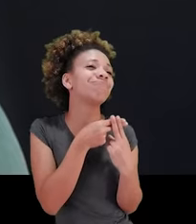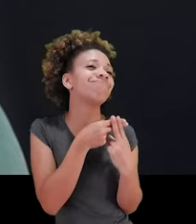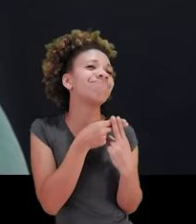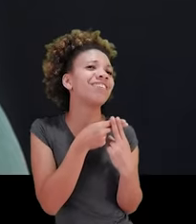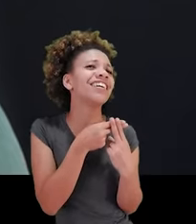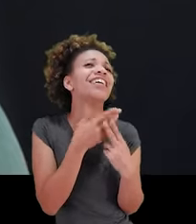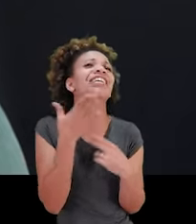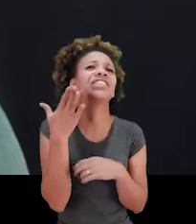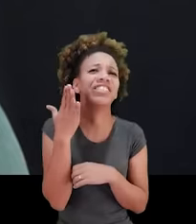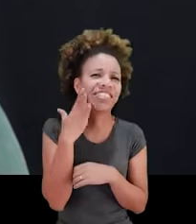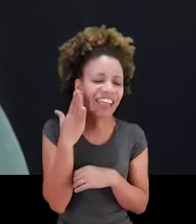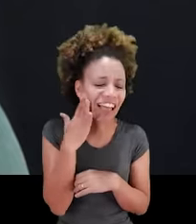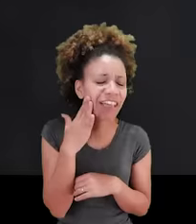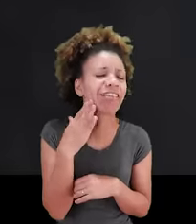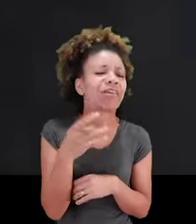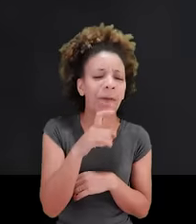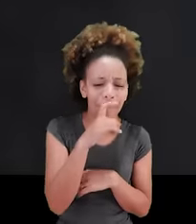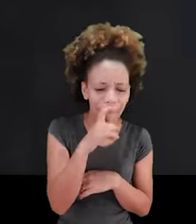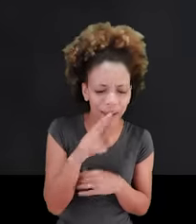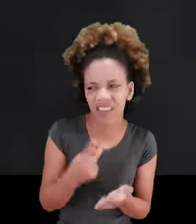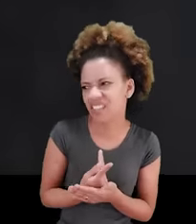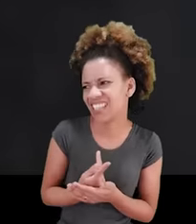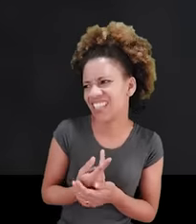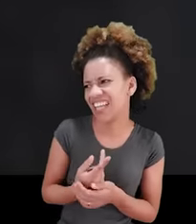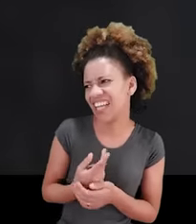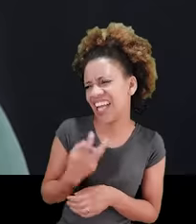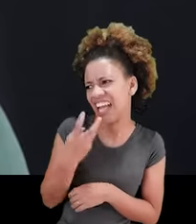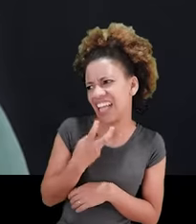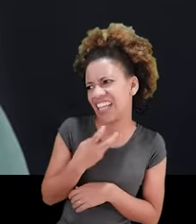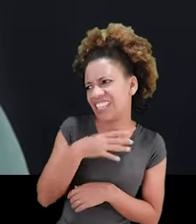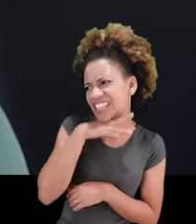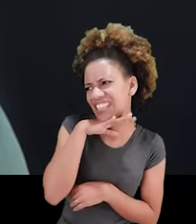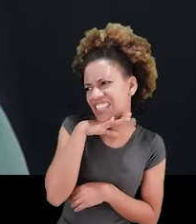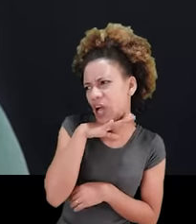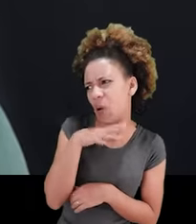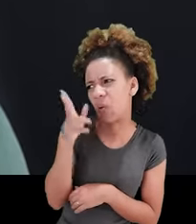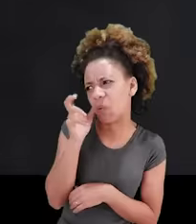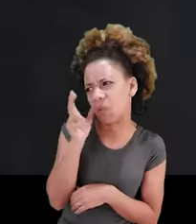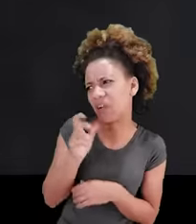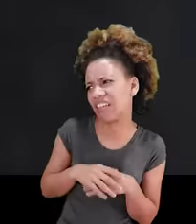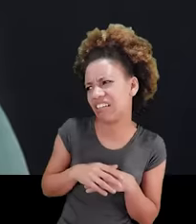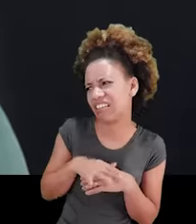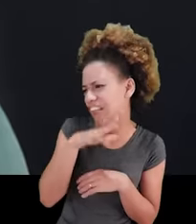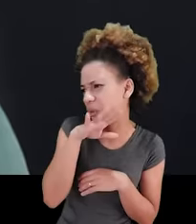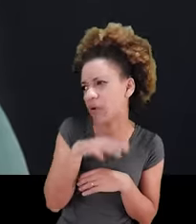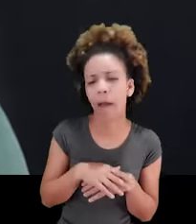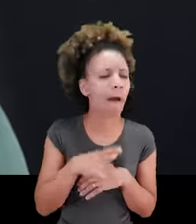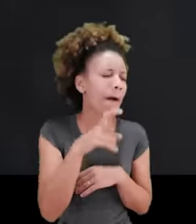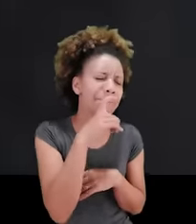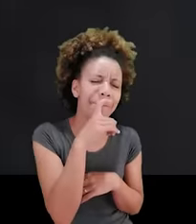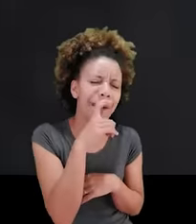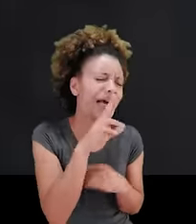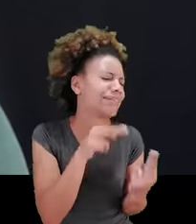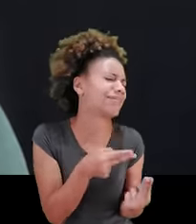Sei que o meu pai errou. Estás muito afinado. Tens de desafinar. O meu pai está preso. Agora sim. O meu pai está